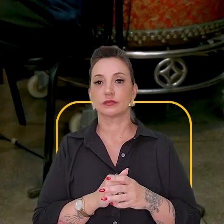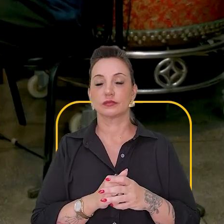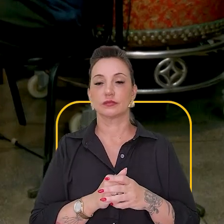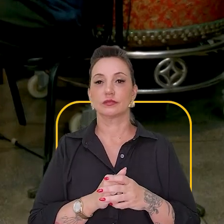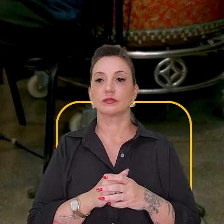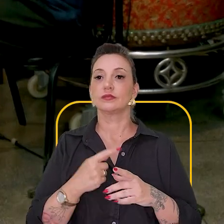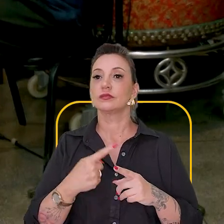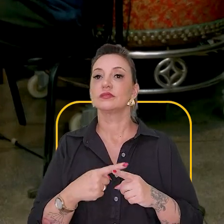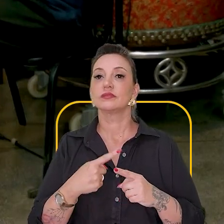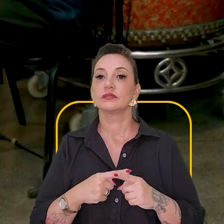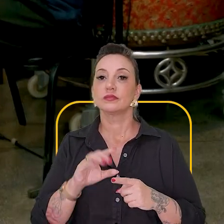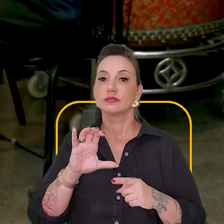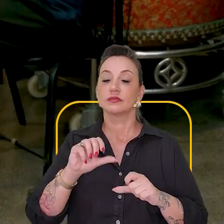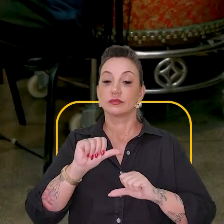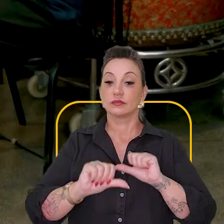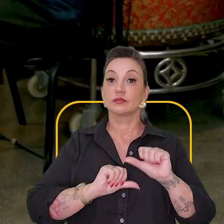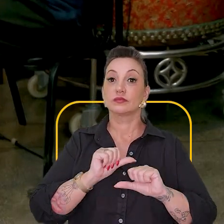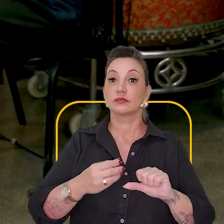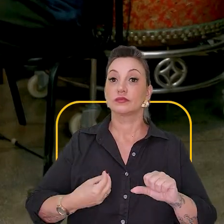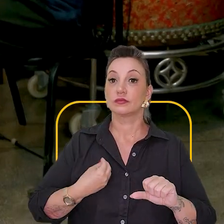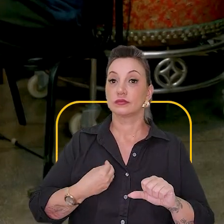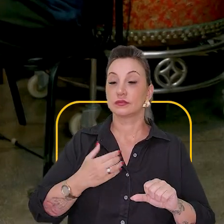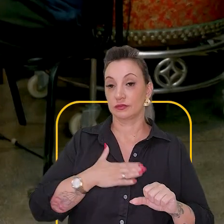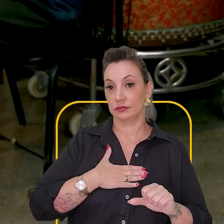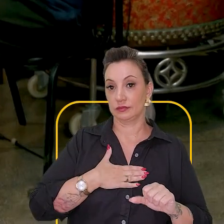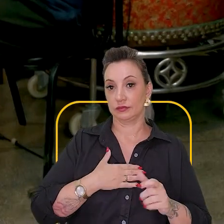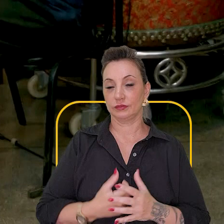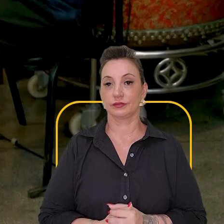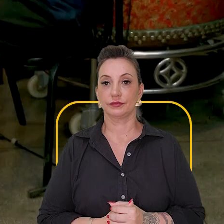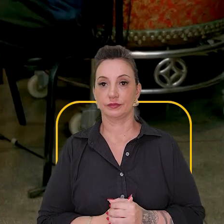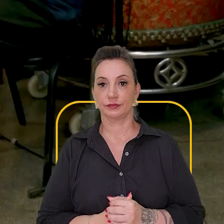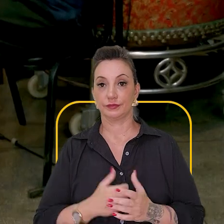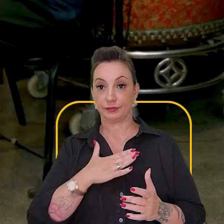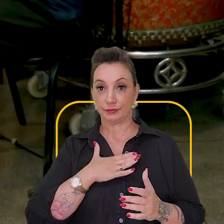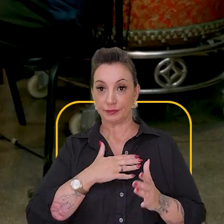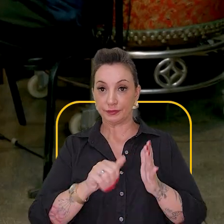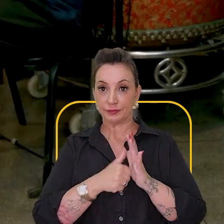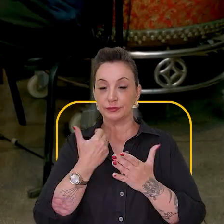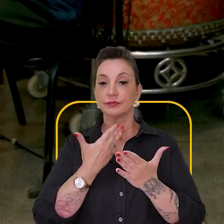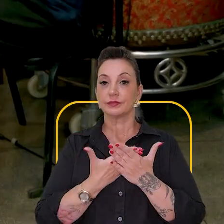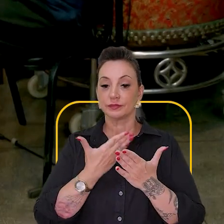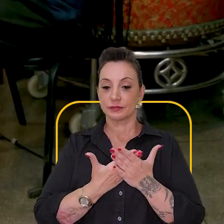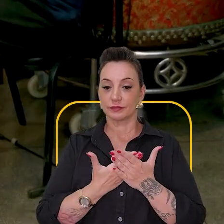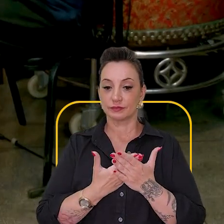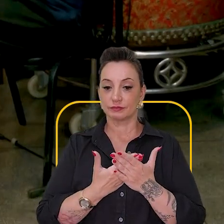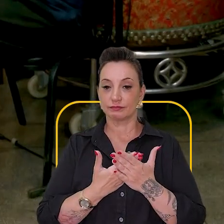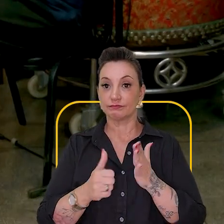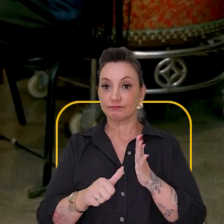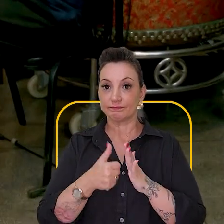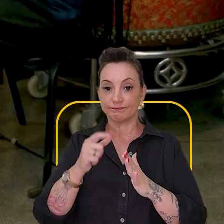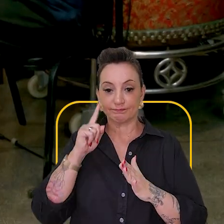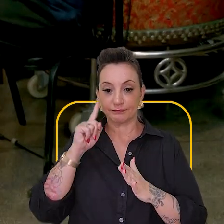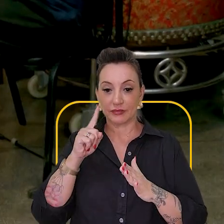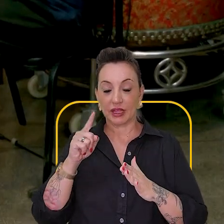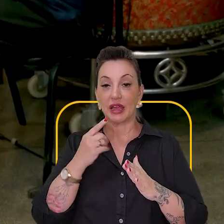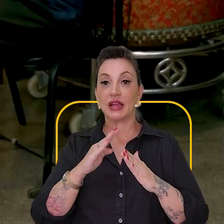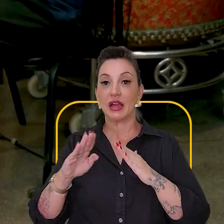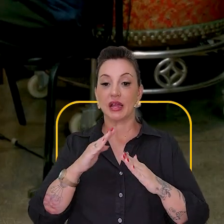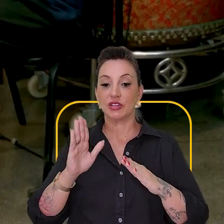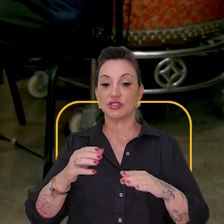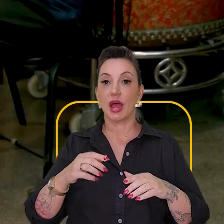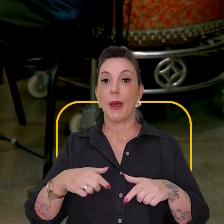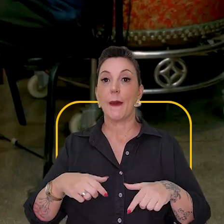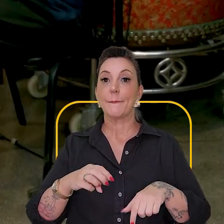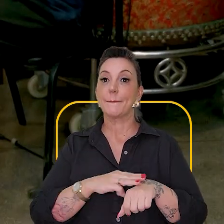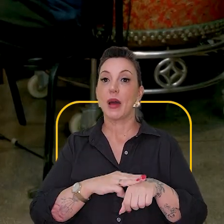e por isso mudou a minha a minha vida a minha primeira aula o dia que eu puxei a minha primeira aula foi no karatê eu